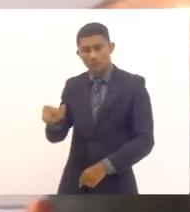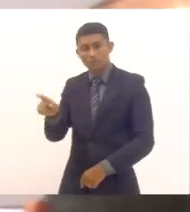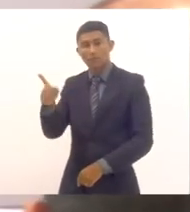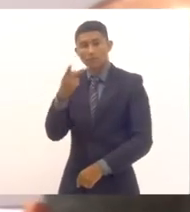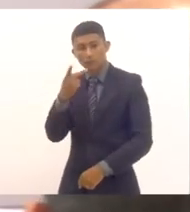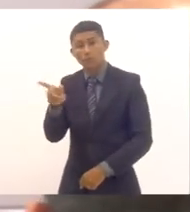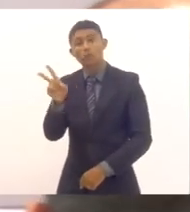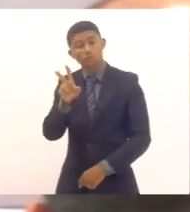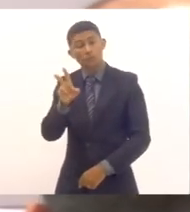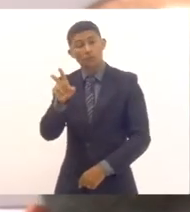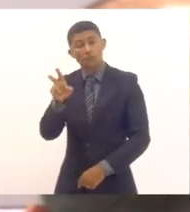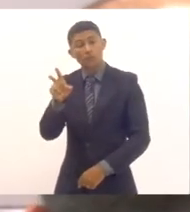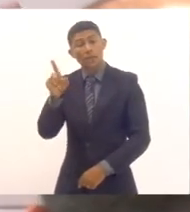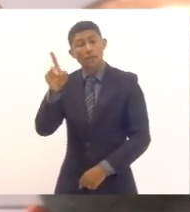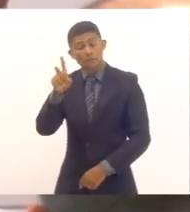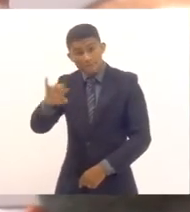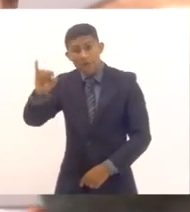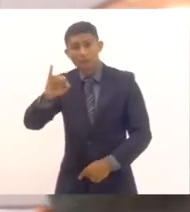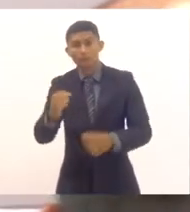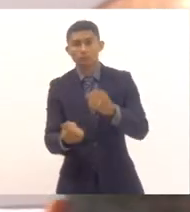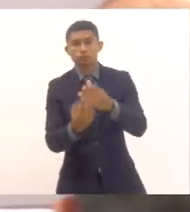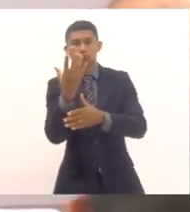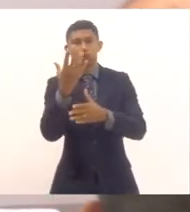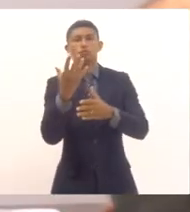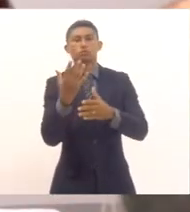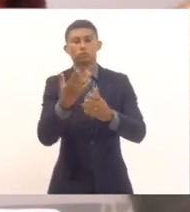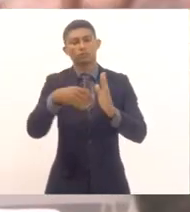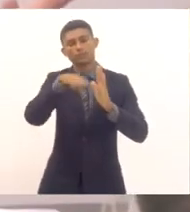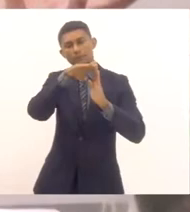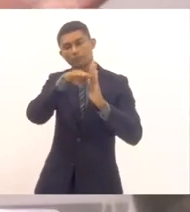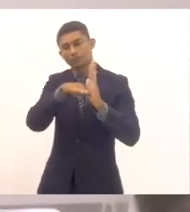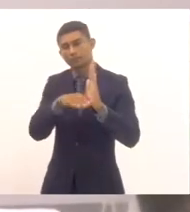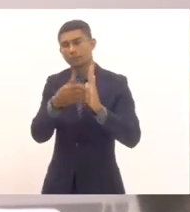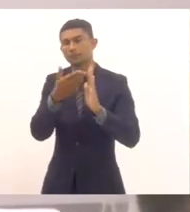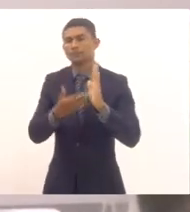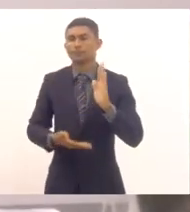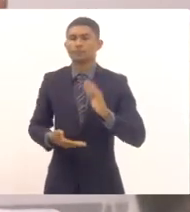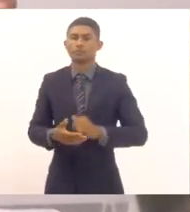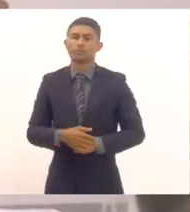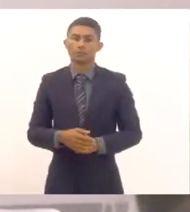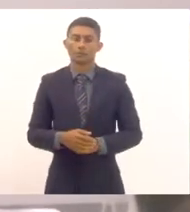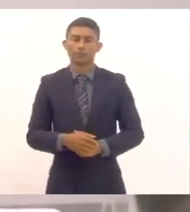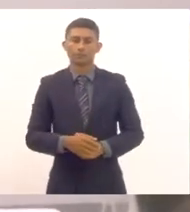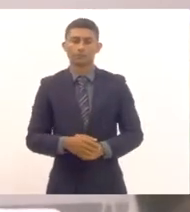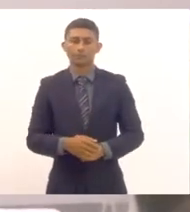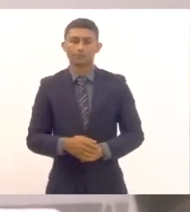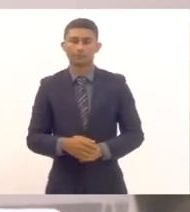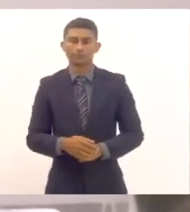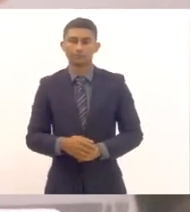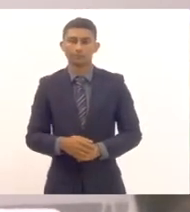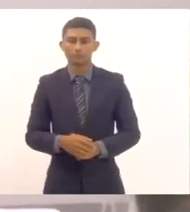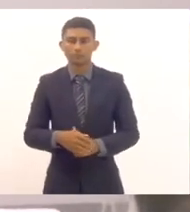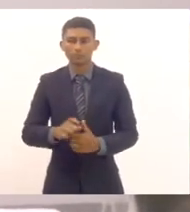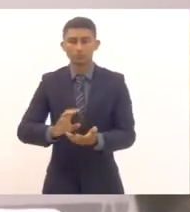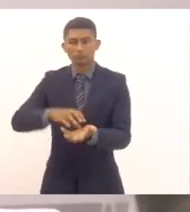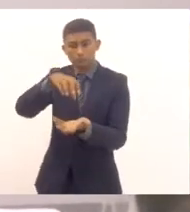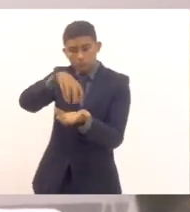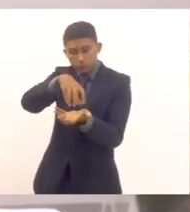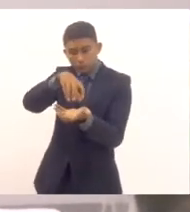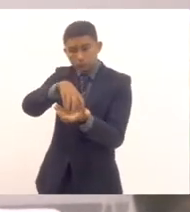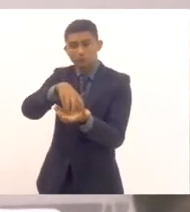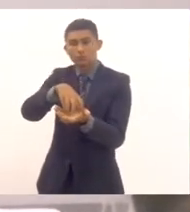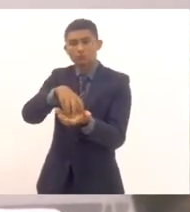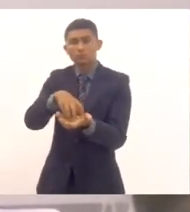criança esse grupamento se um dia assim se não seria um grupamento ele criar um look de uma força-tarefa